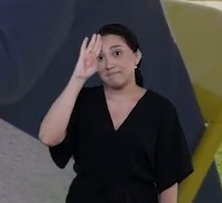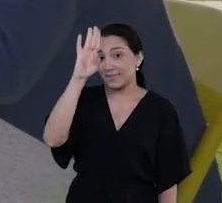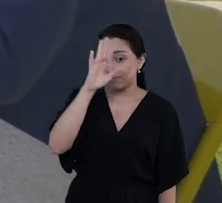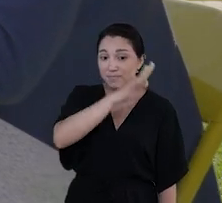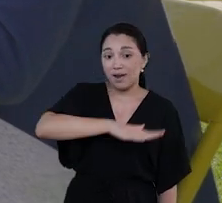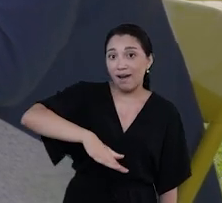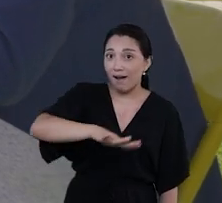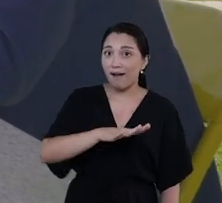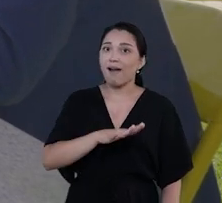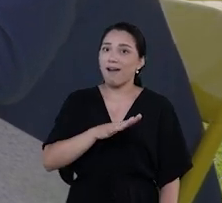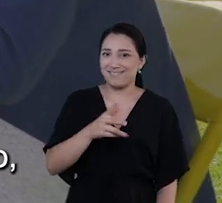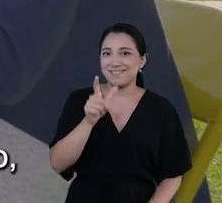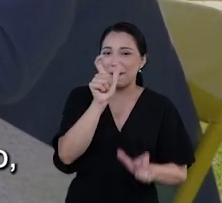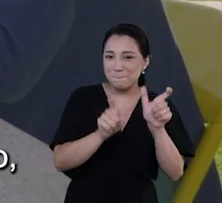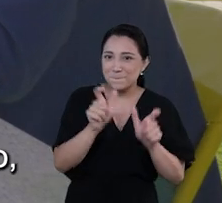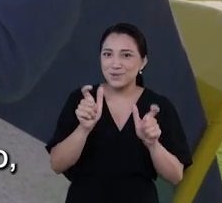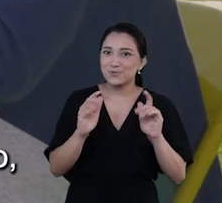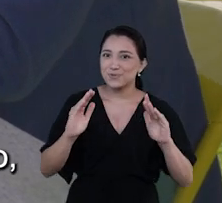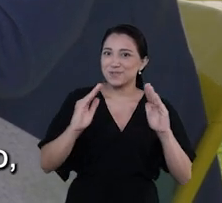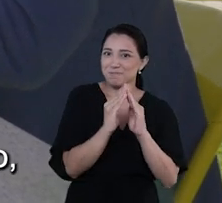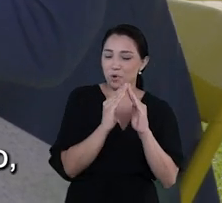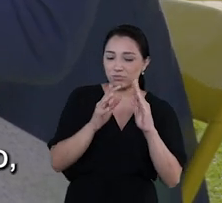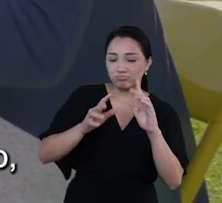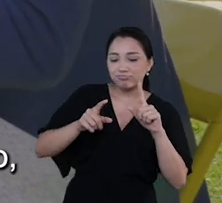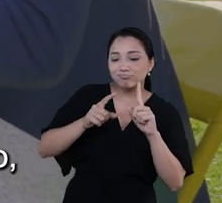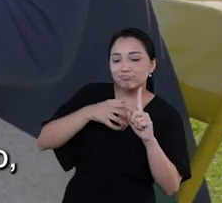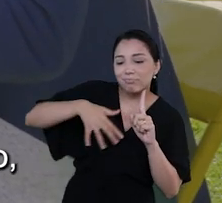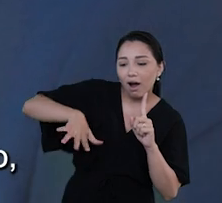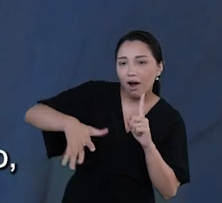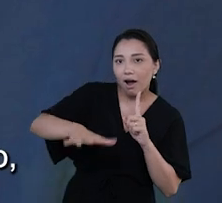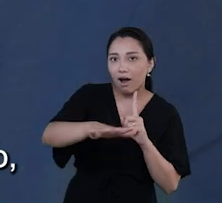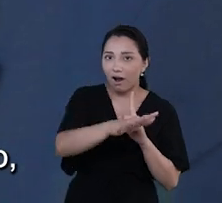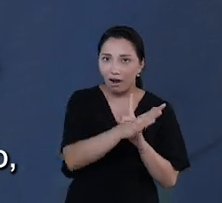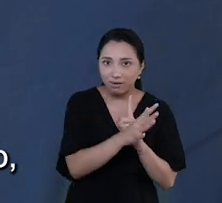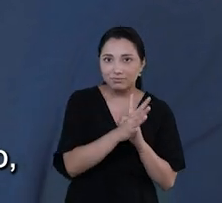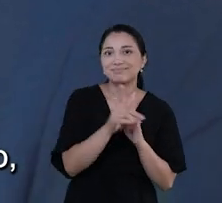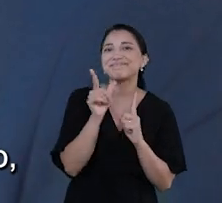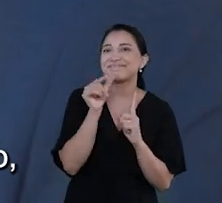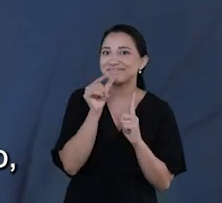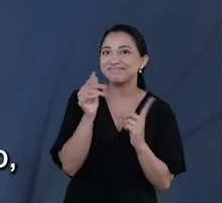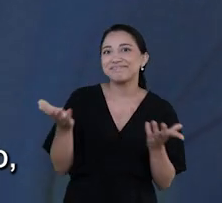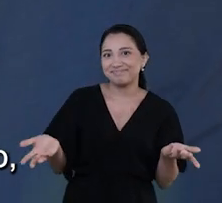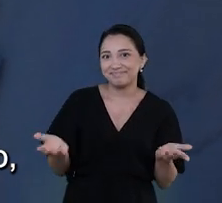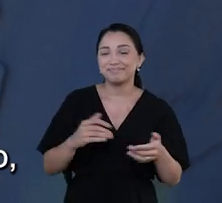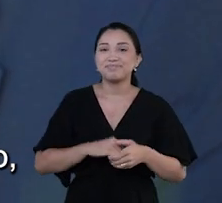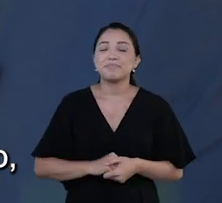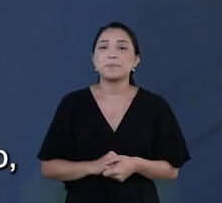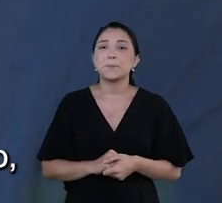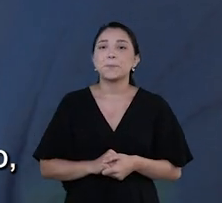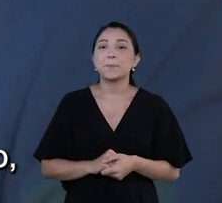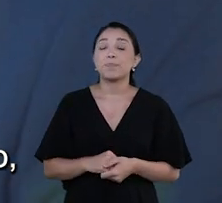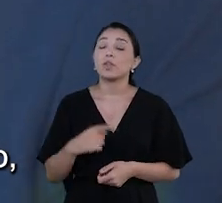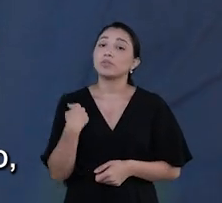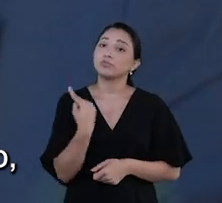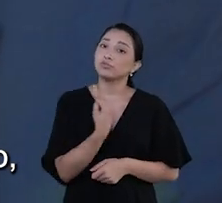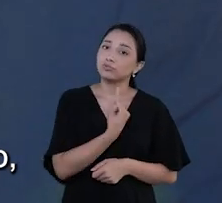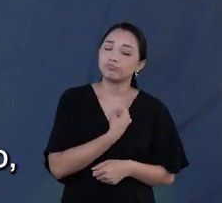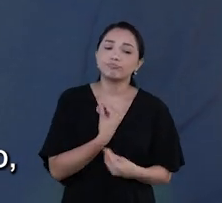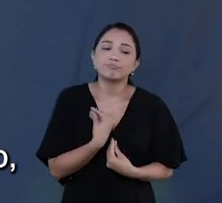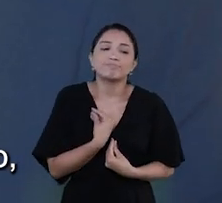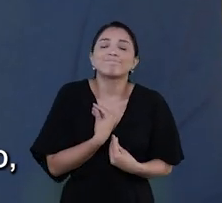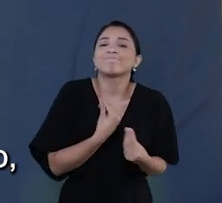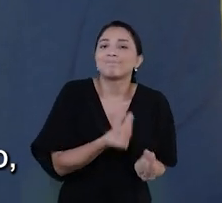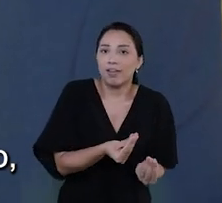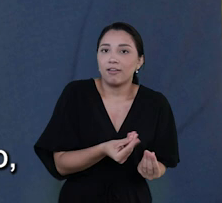próximas a rios lagos Córregos né a gente tem desenvolvido isso e e e oferecido também